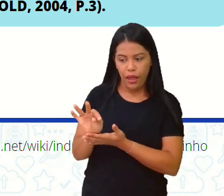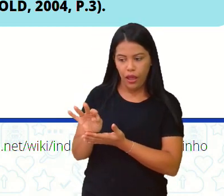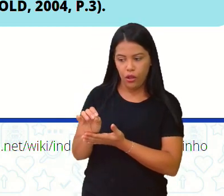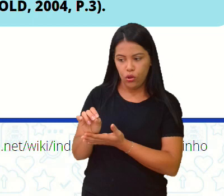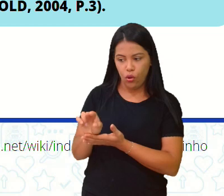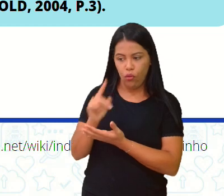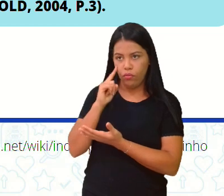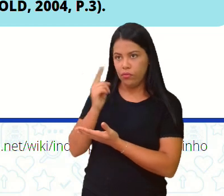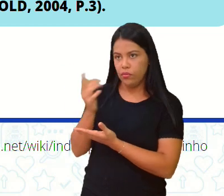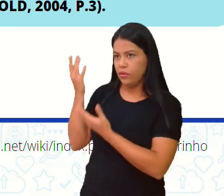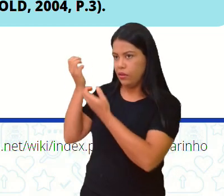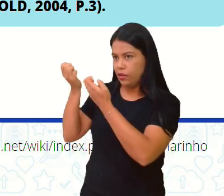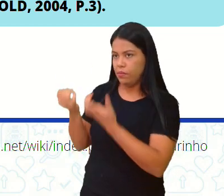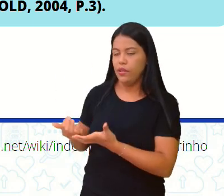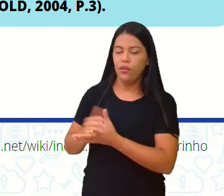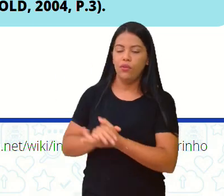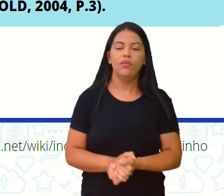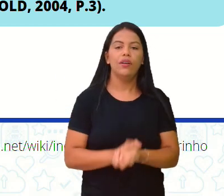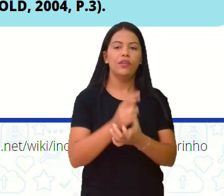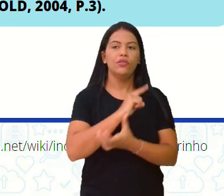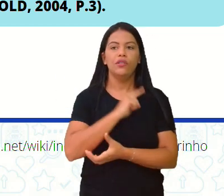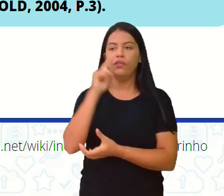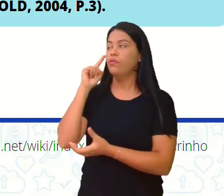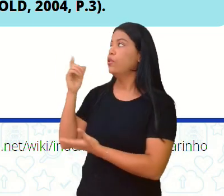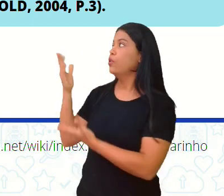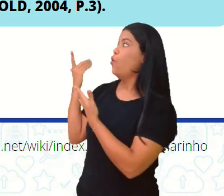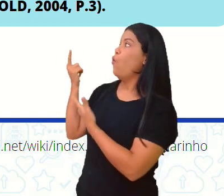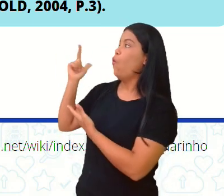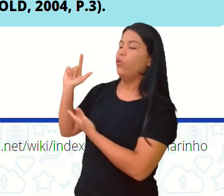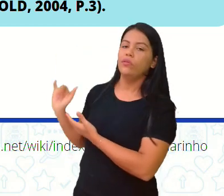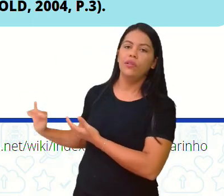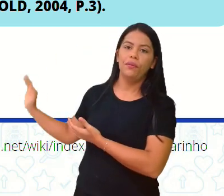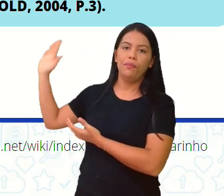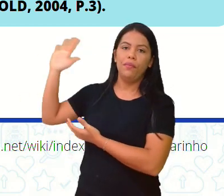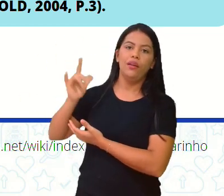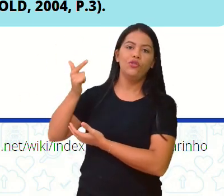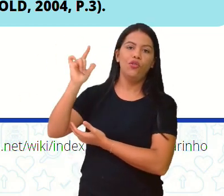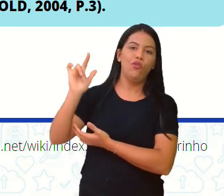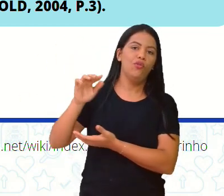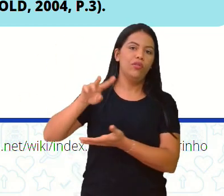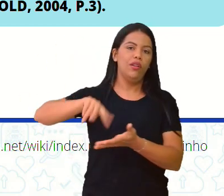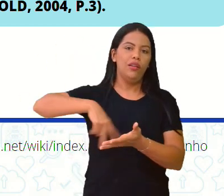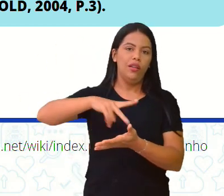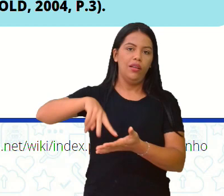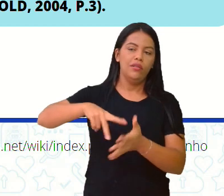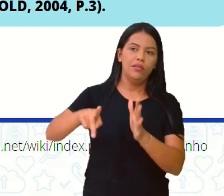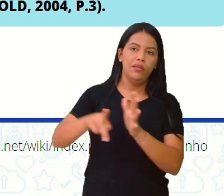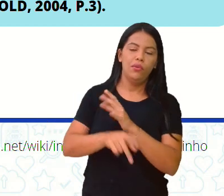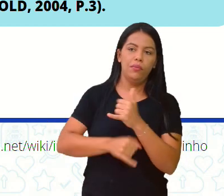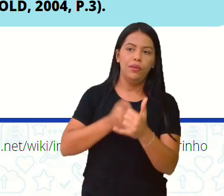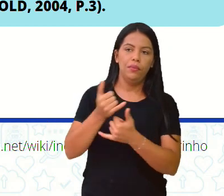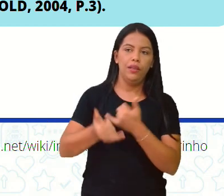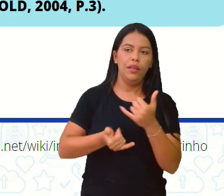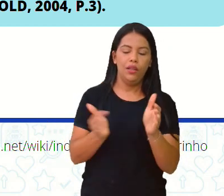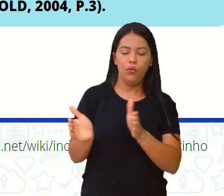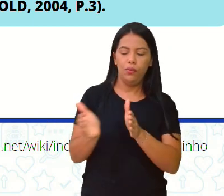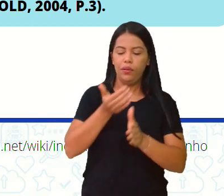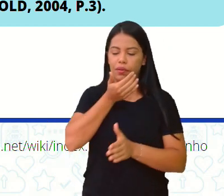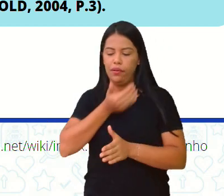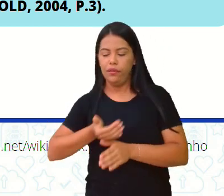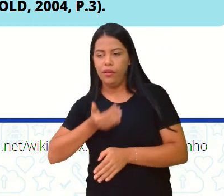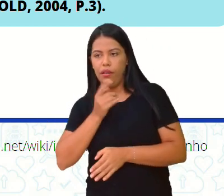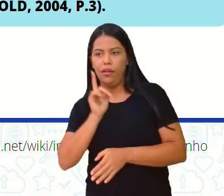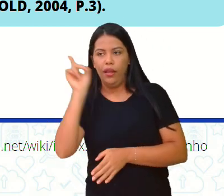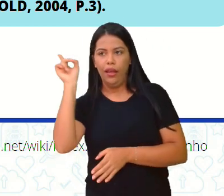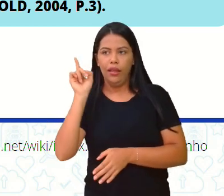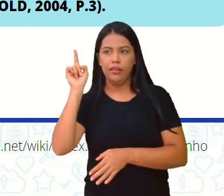a gente está vendo, fazendo uma outra leitura de imagem de um outro folguedo, tá? Do ciclo natalino.